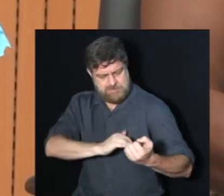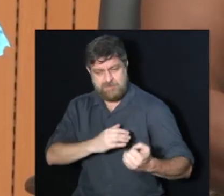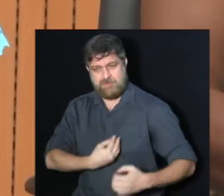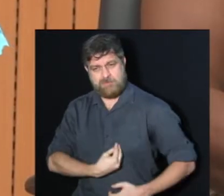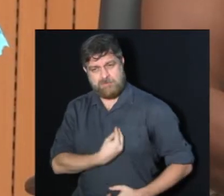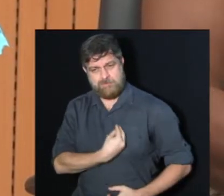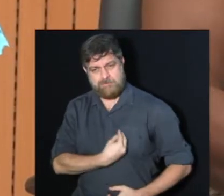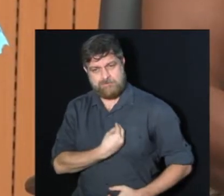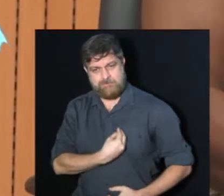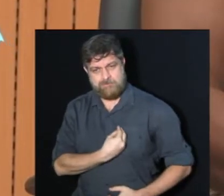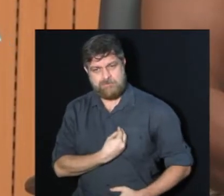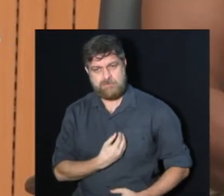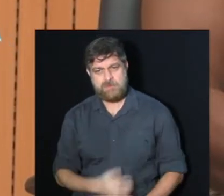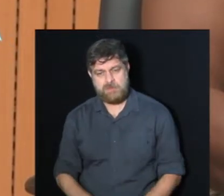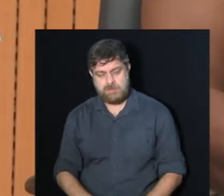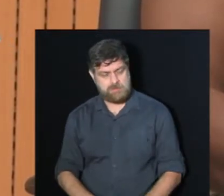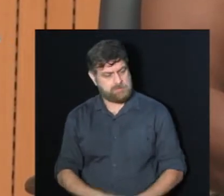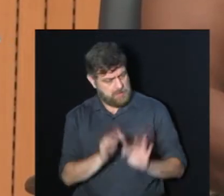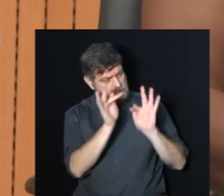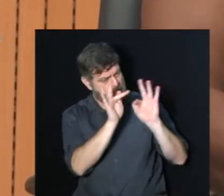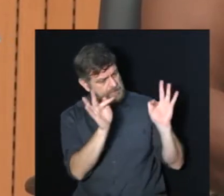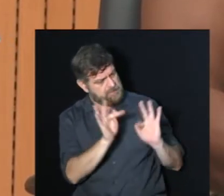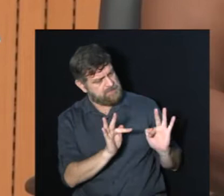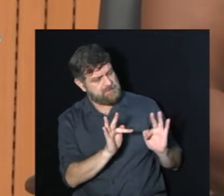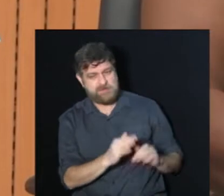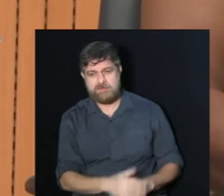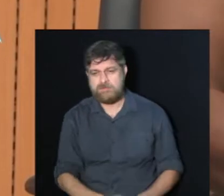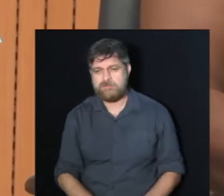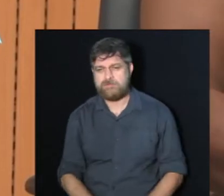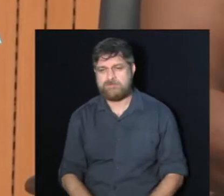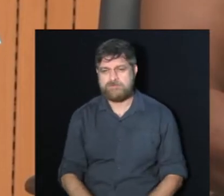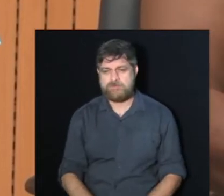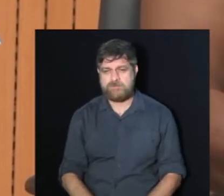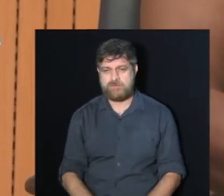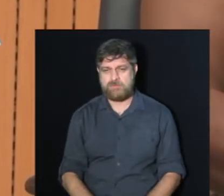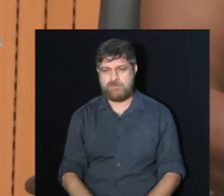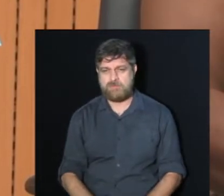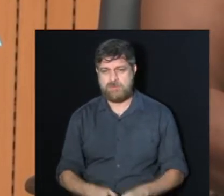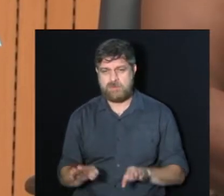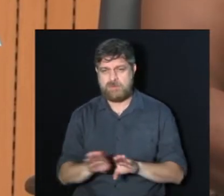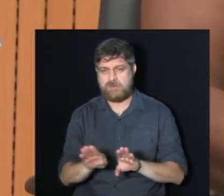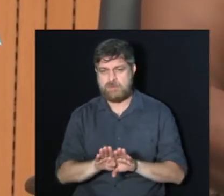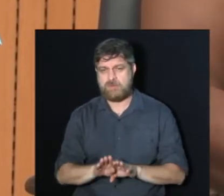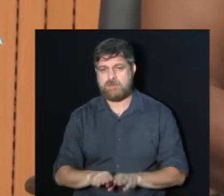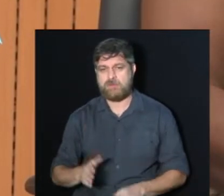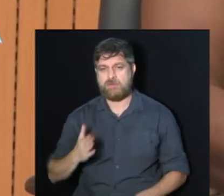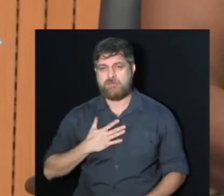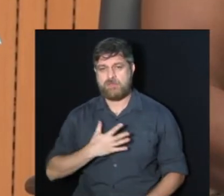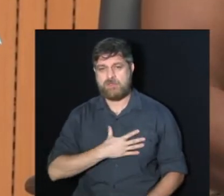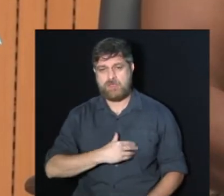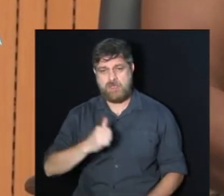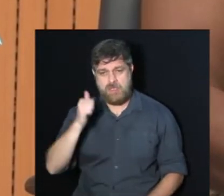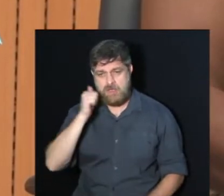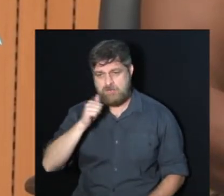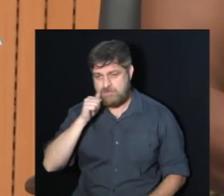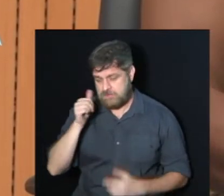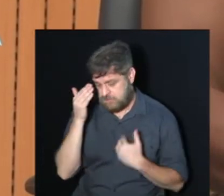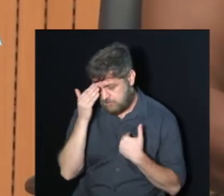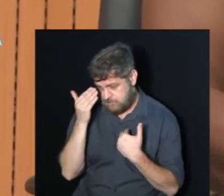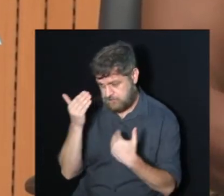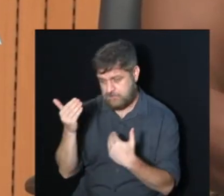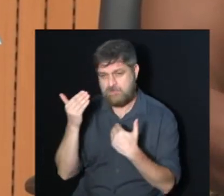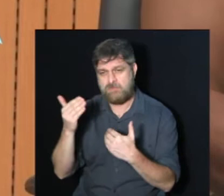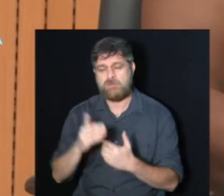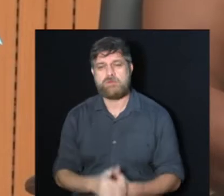Fico muito feliz isso. E quero dizer que agradecer as minhas filhas, rapidinho, e dizer